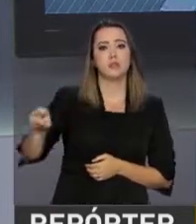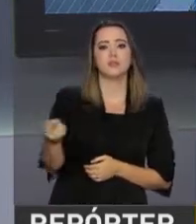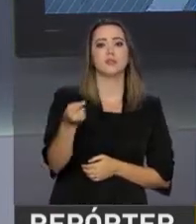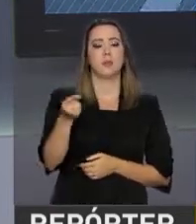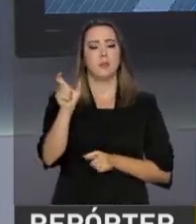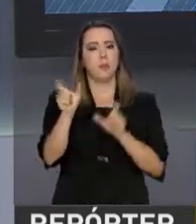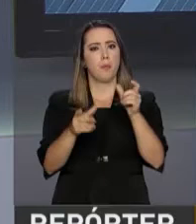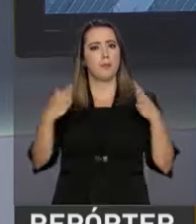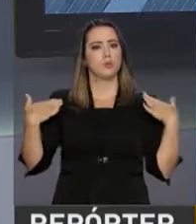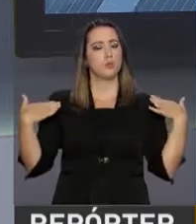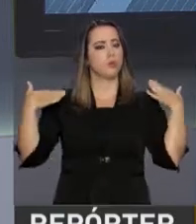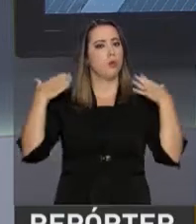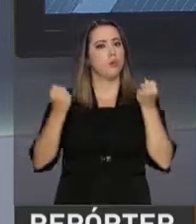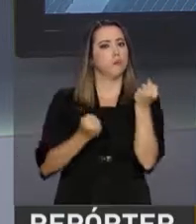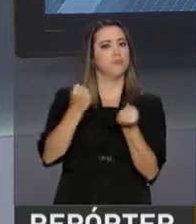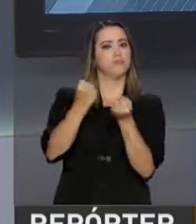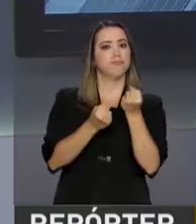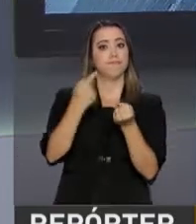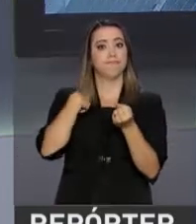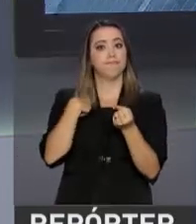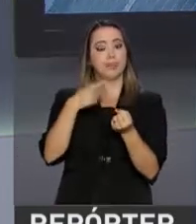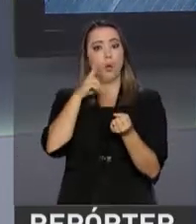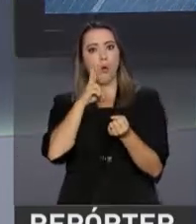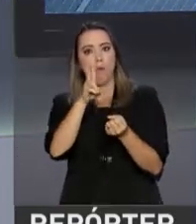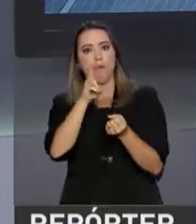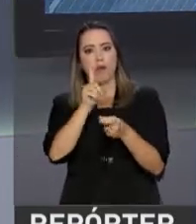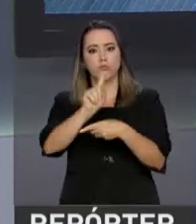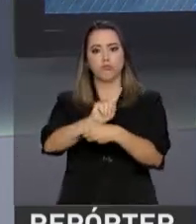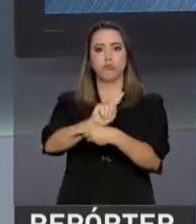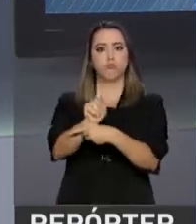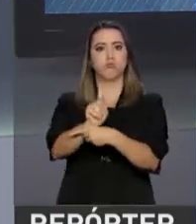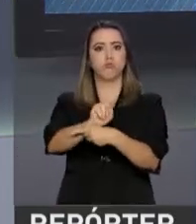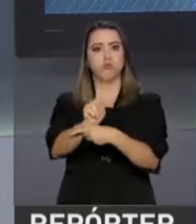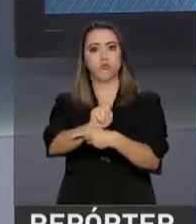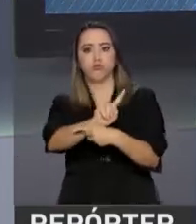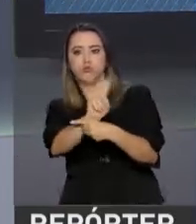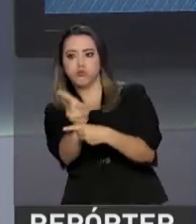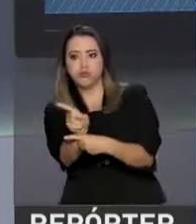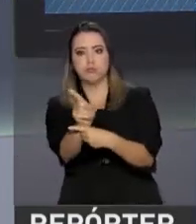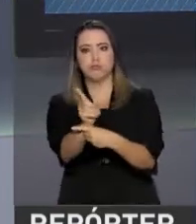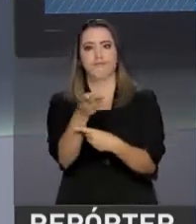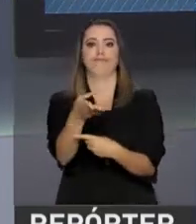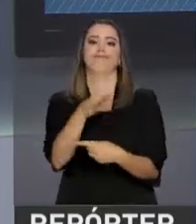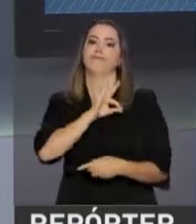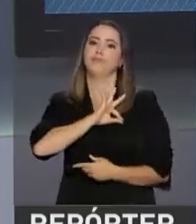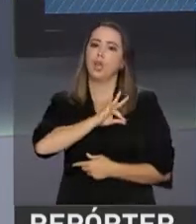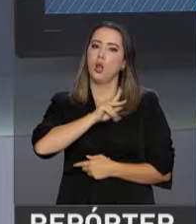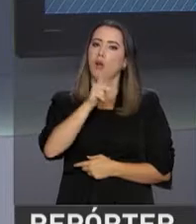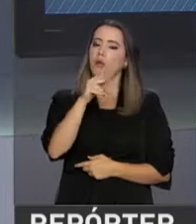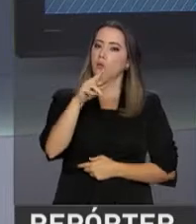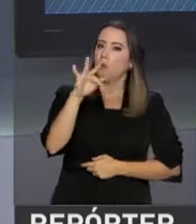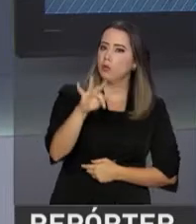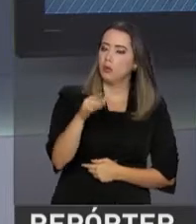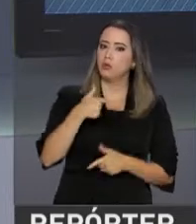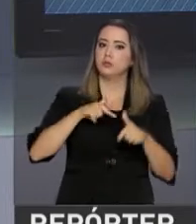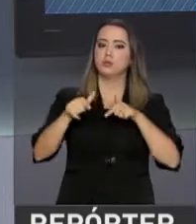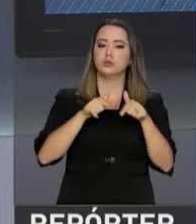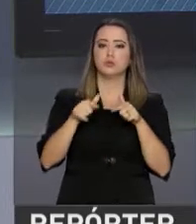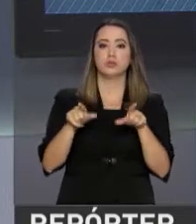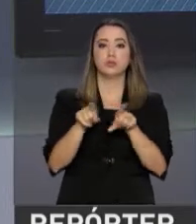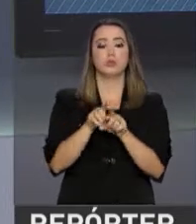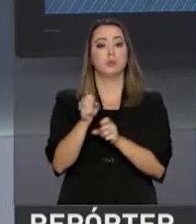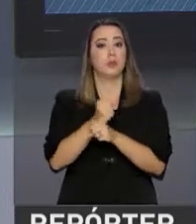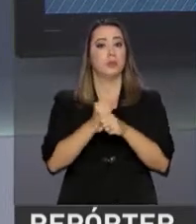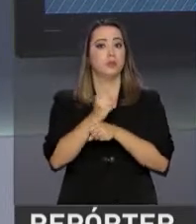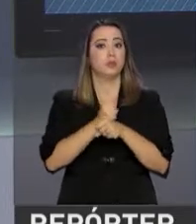motoristas foram flagrados em excesso de velocidade pela polícia rodoviária federal durante a operação rodovida no feriado de